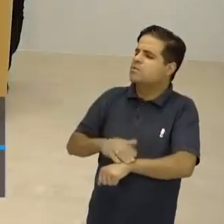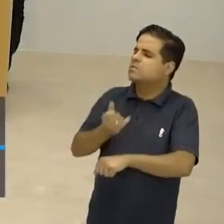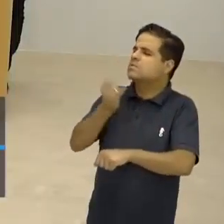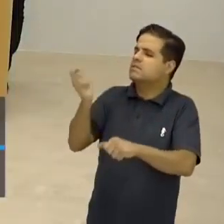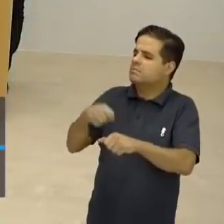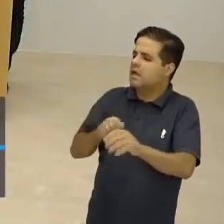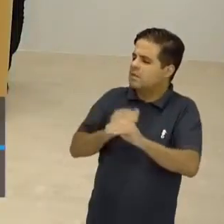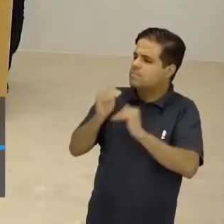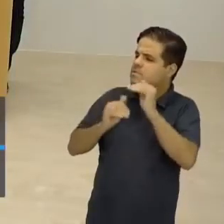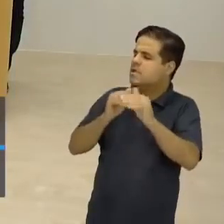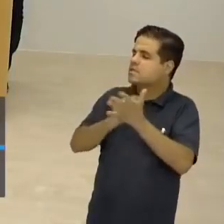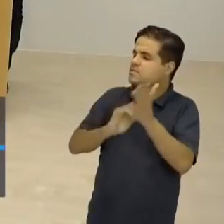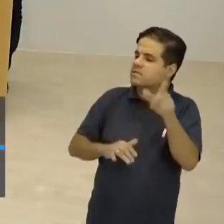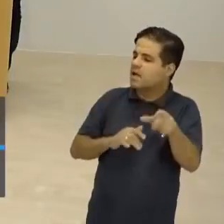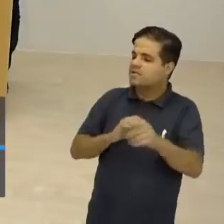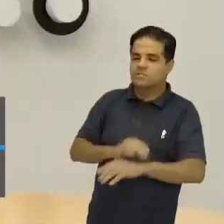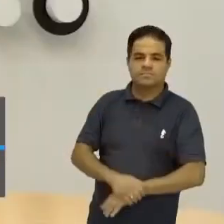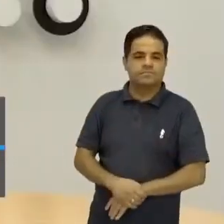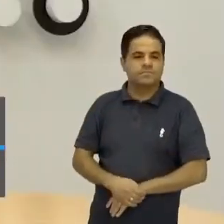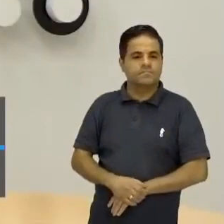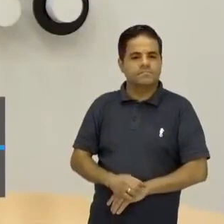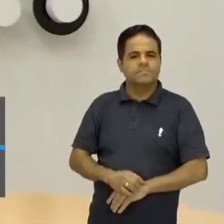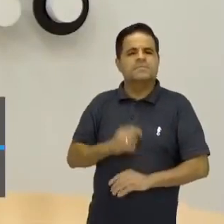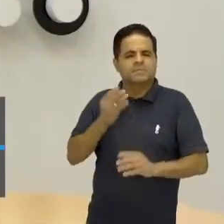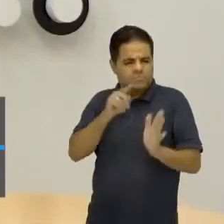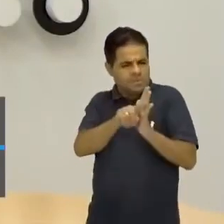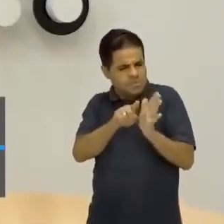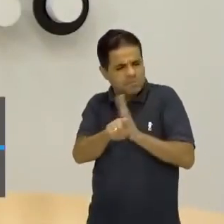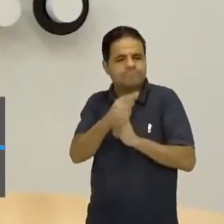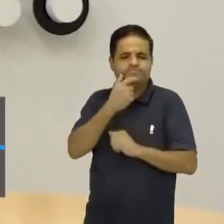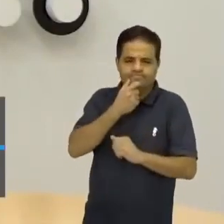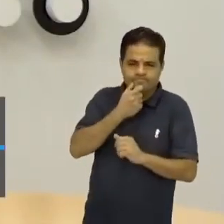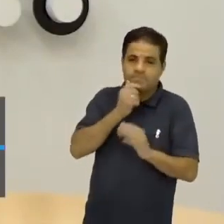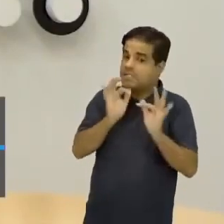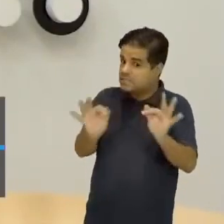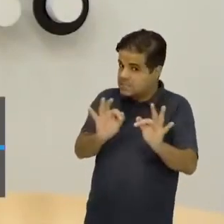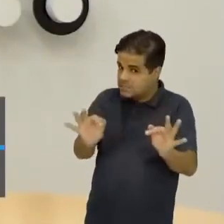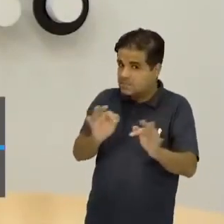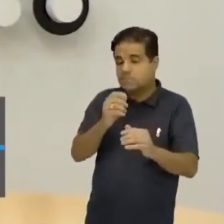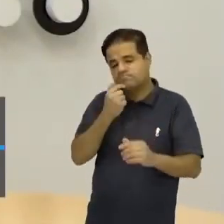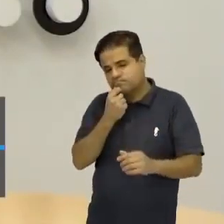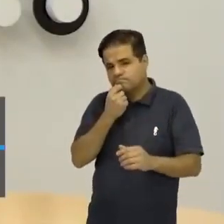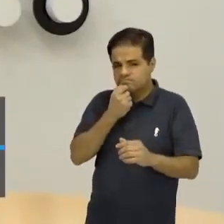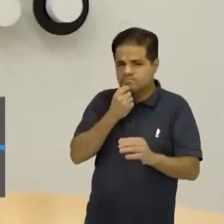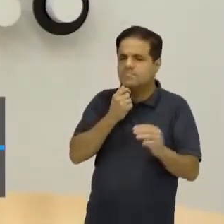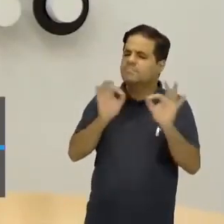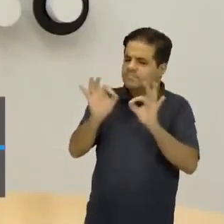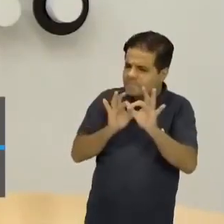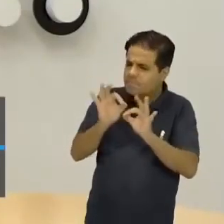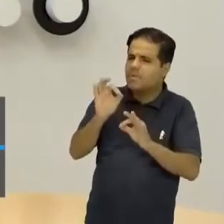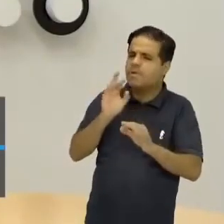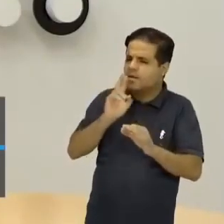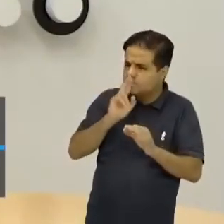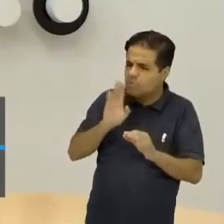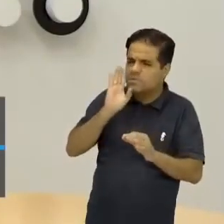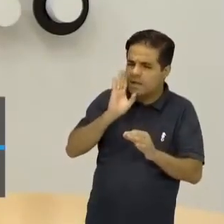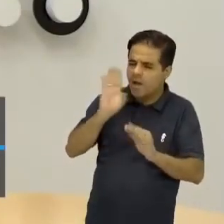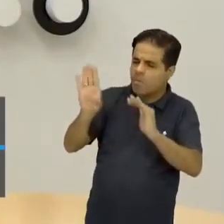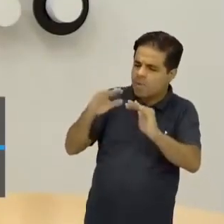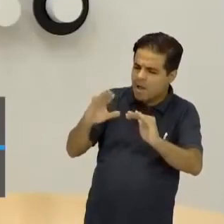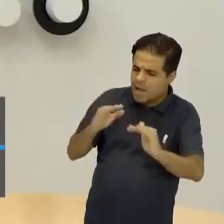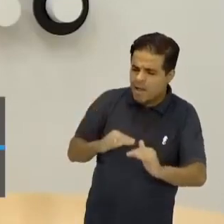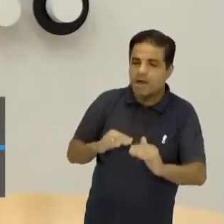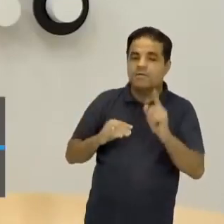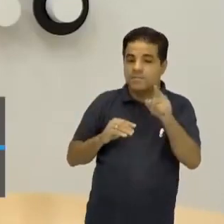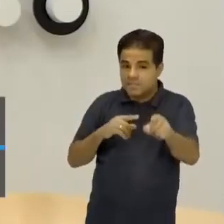tempo para desenrolar essa atividade? Bom, tem bastante perguntinha, são simples. Então, pessoal, capricha na resposta, manda pra gente lá no chat,